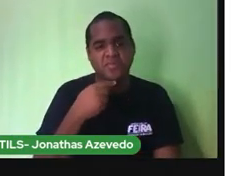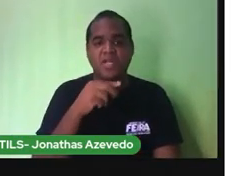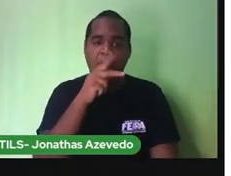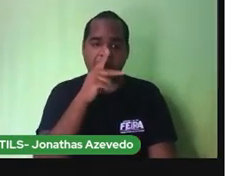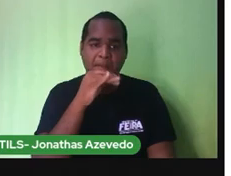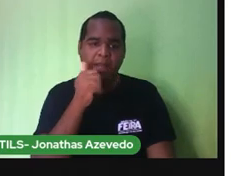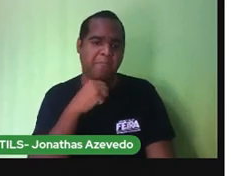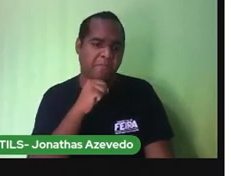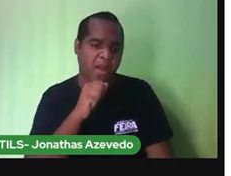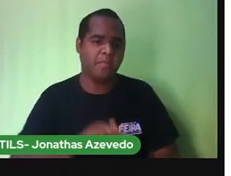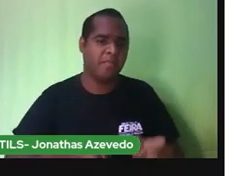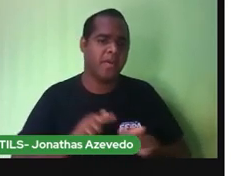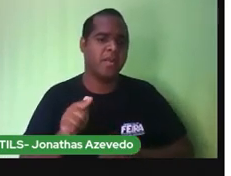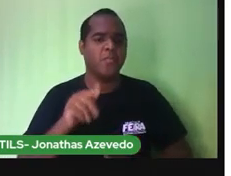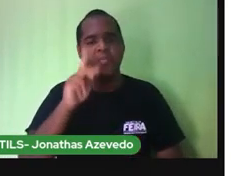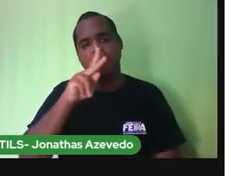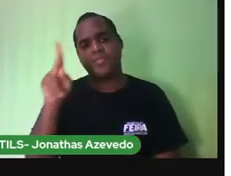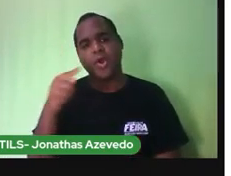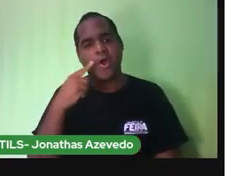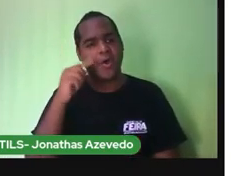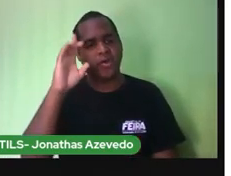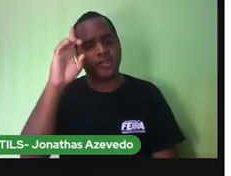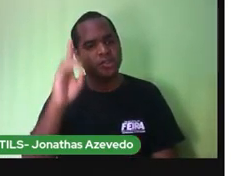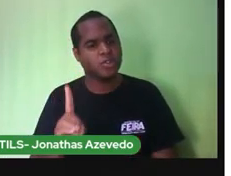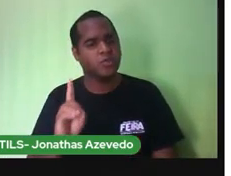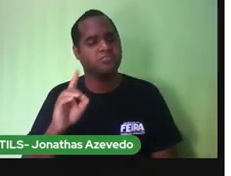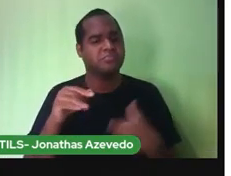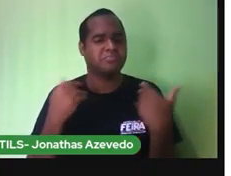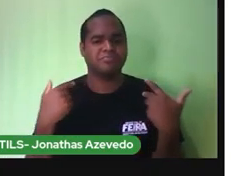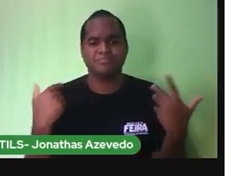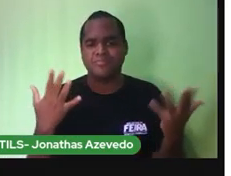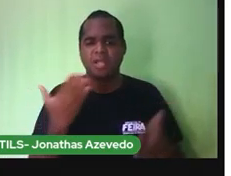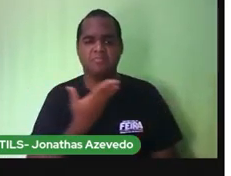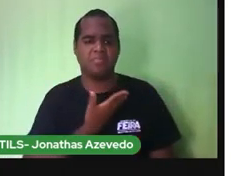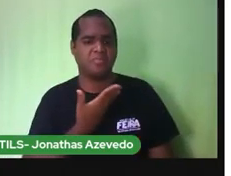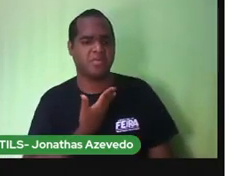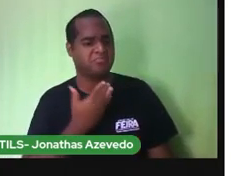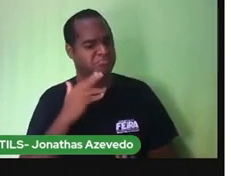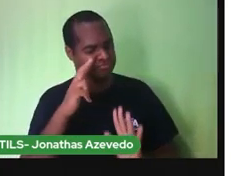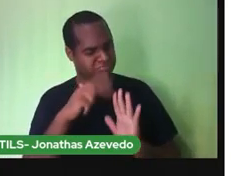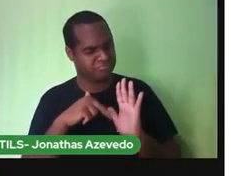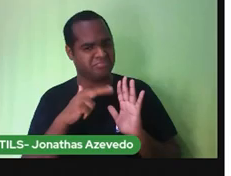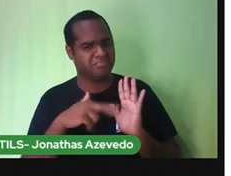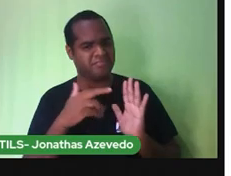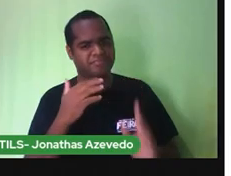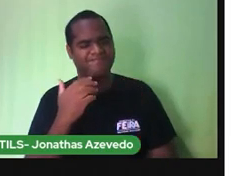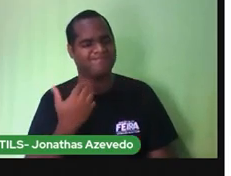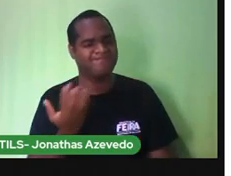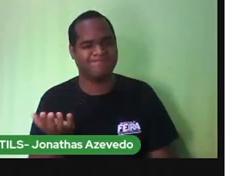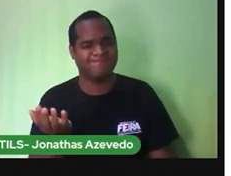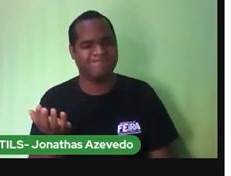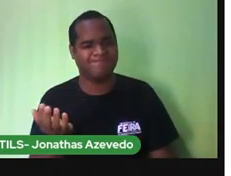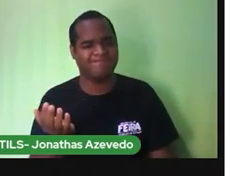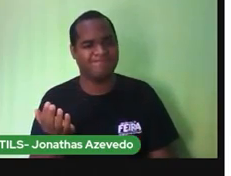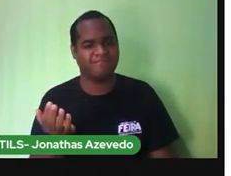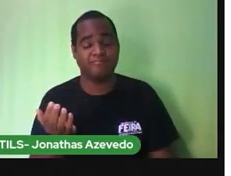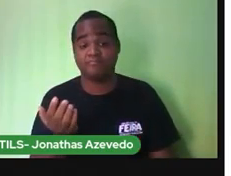o titio primo vou lá pro a diretora da escola o amiguinho consegue ler Bom